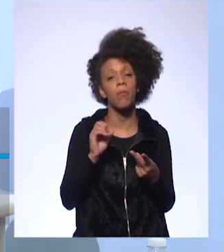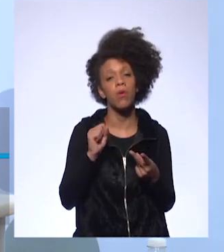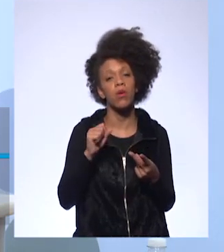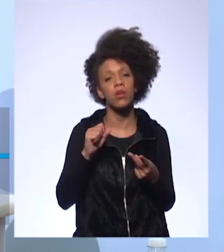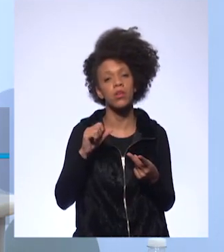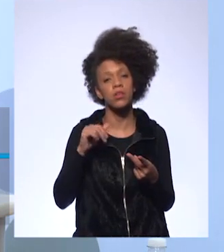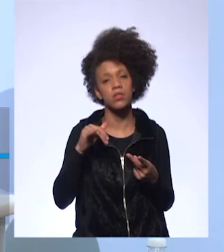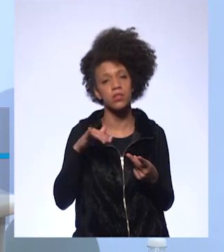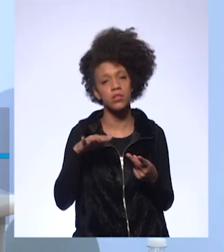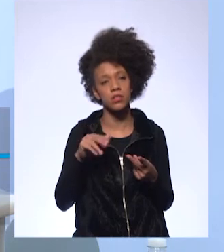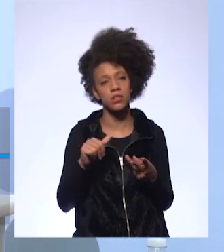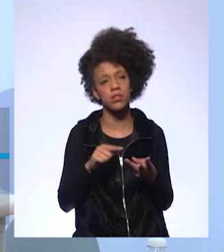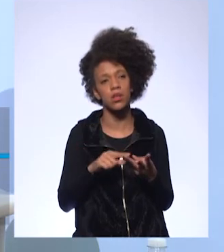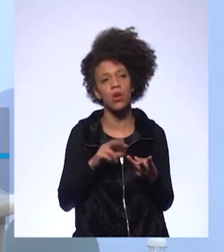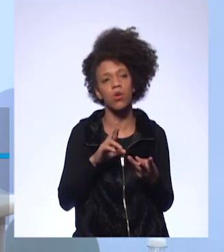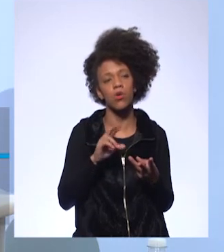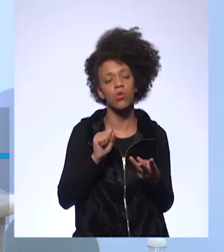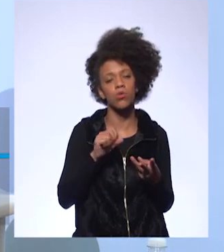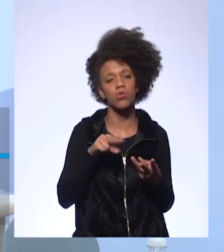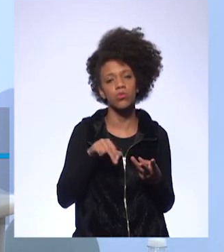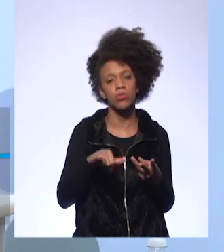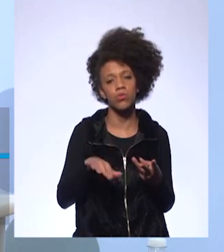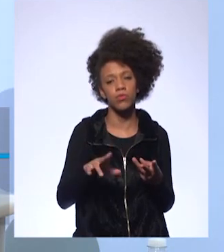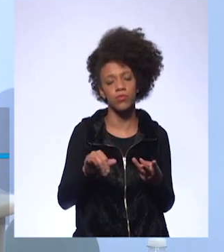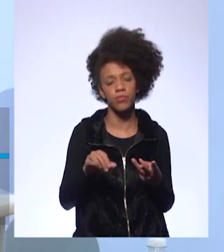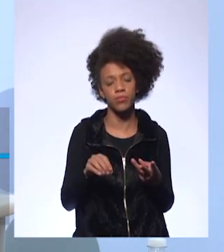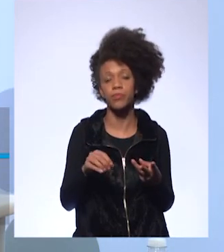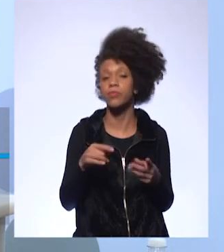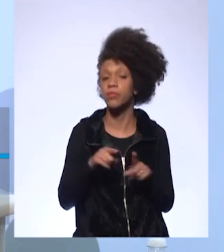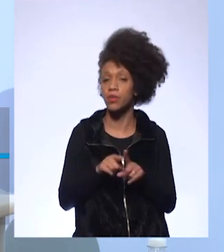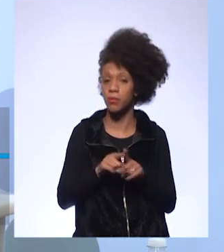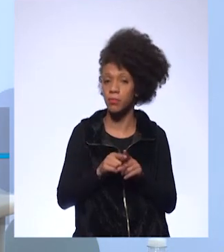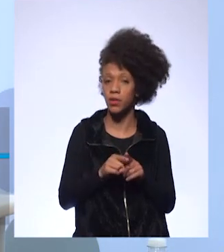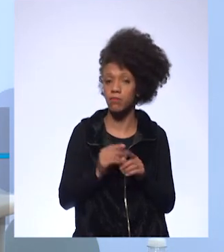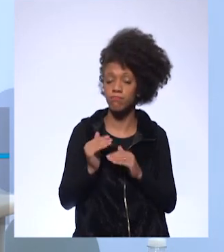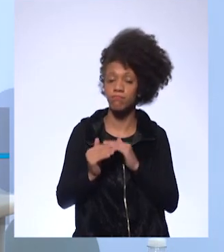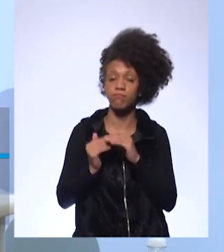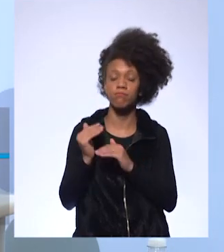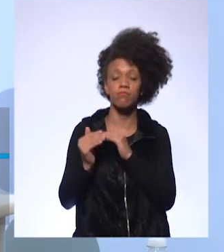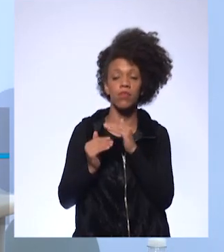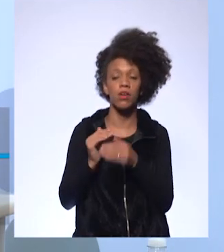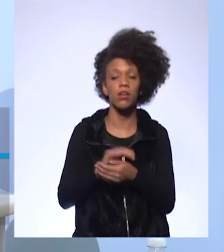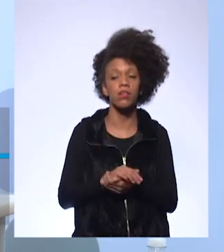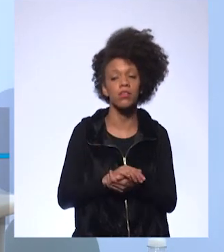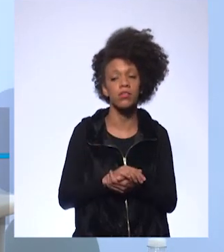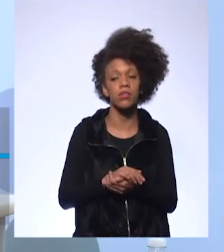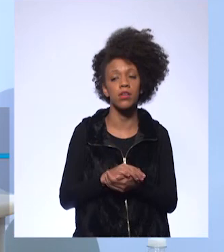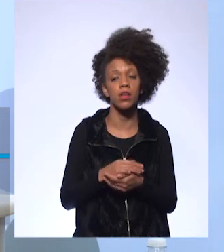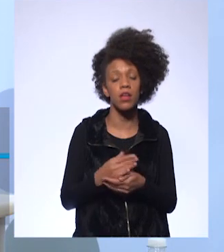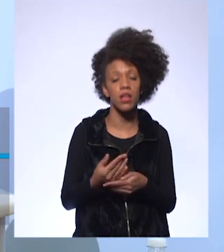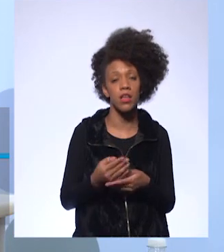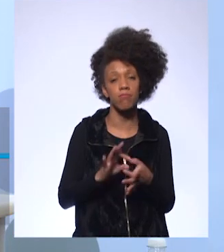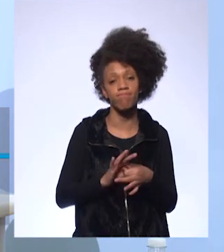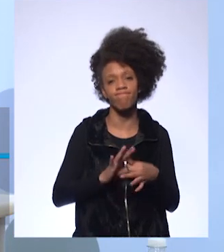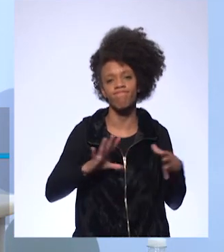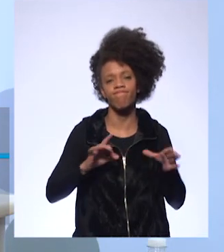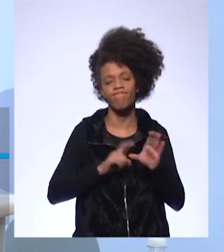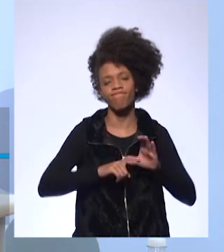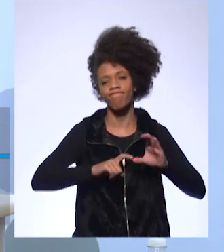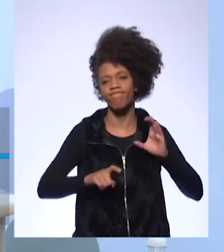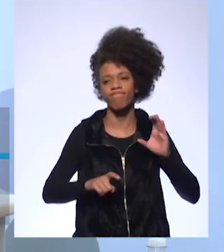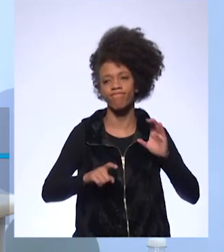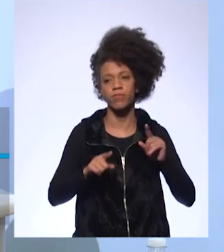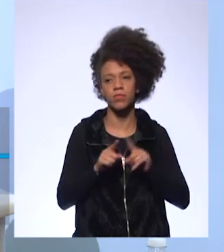Herzegovina, Kosovo, que vem da antiga Iugoslávia, também tem esse processo, né? Passaram por um processo de desintegração, se